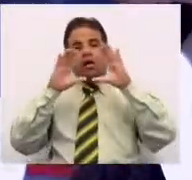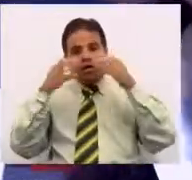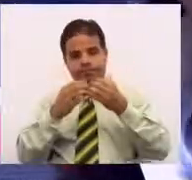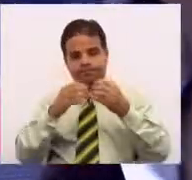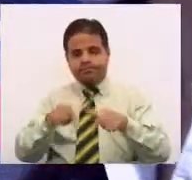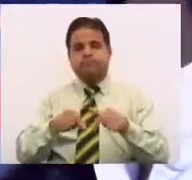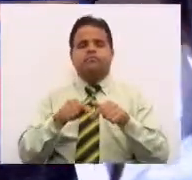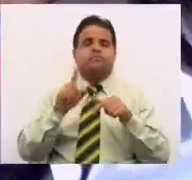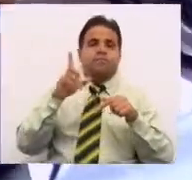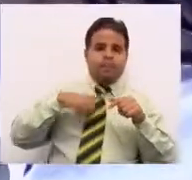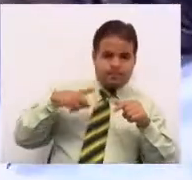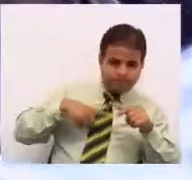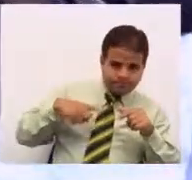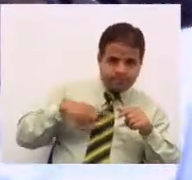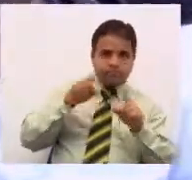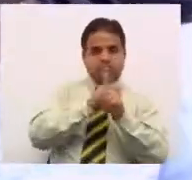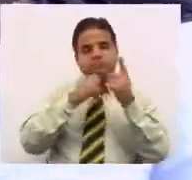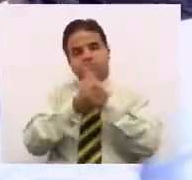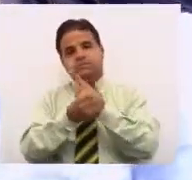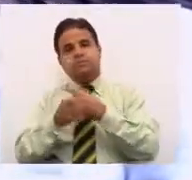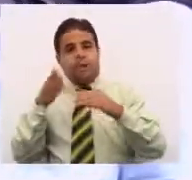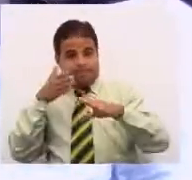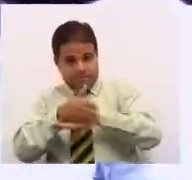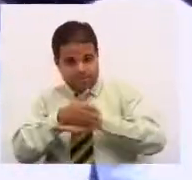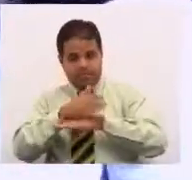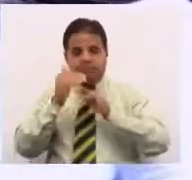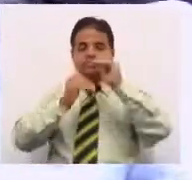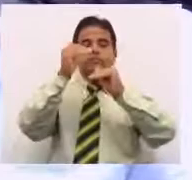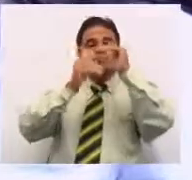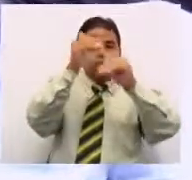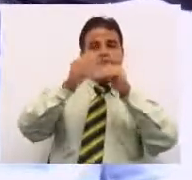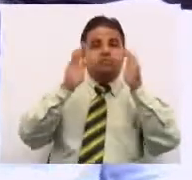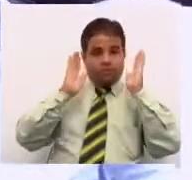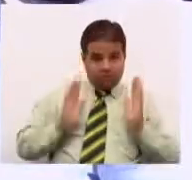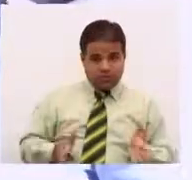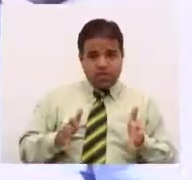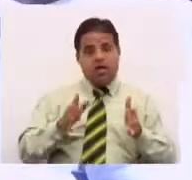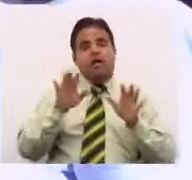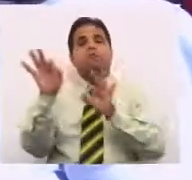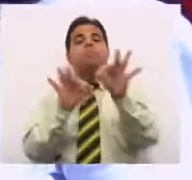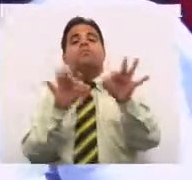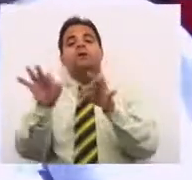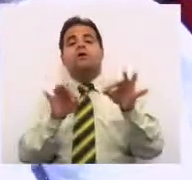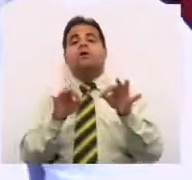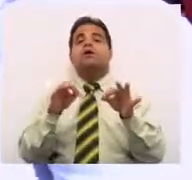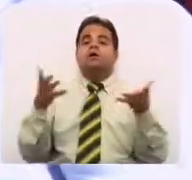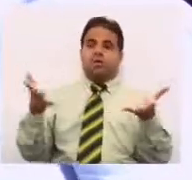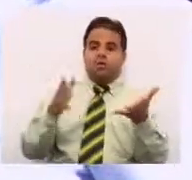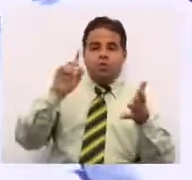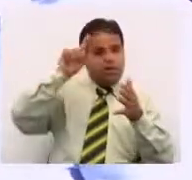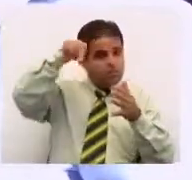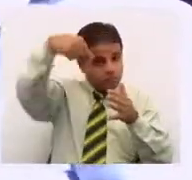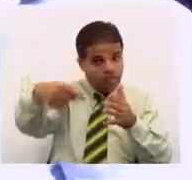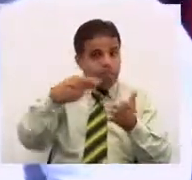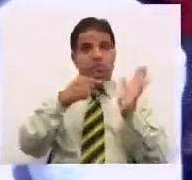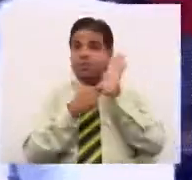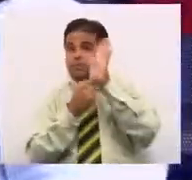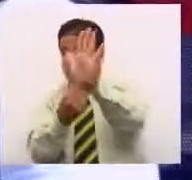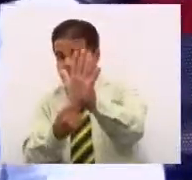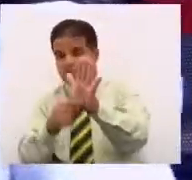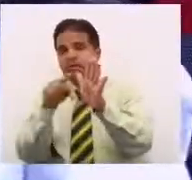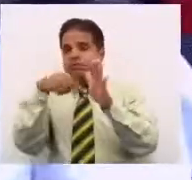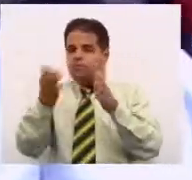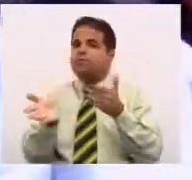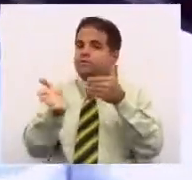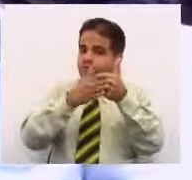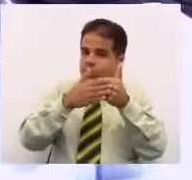preocupação da comissão, da própria sociedade civil, em participar desse processo já na prévia, né? Quando o plano está sendo elaborado, não só depois, quando ele for apresentado, fechado